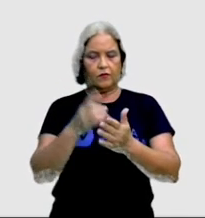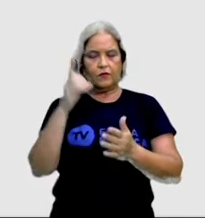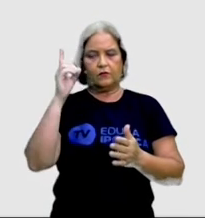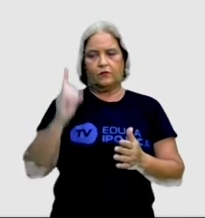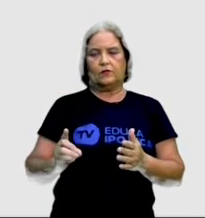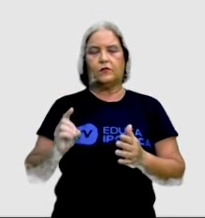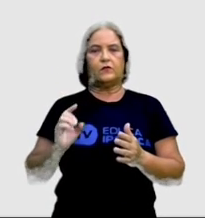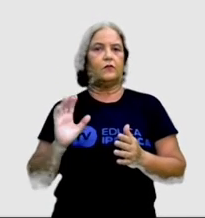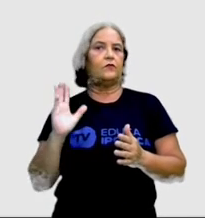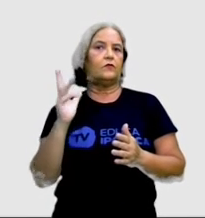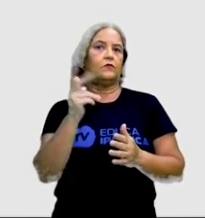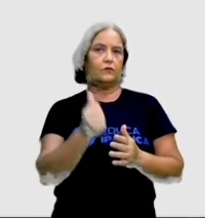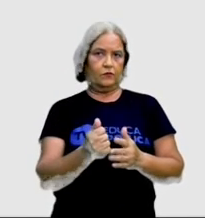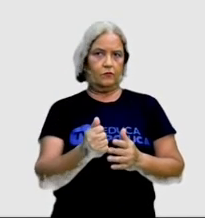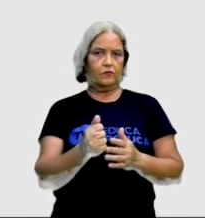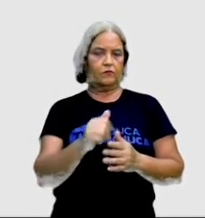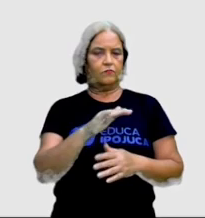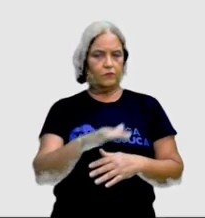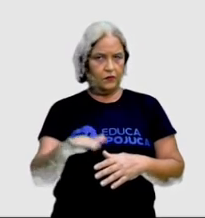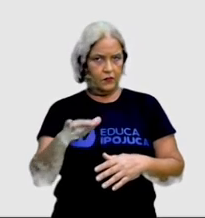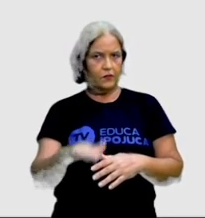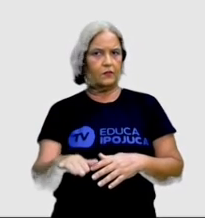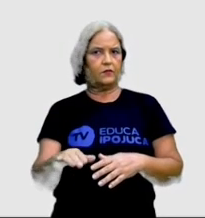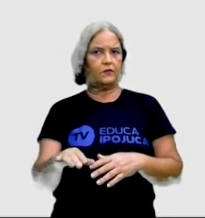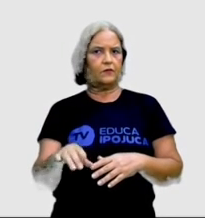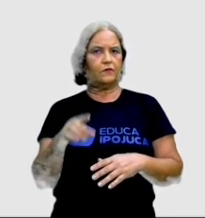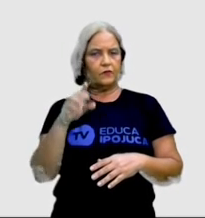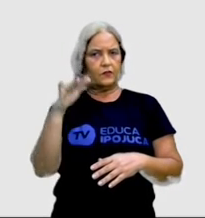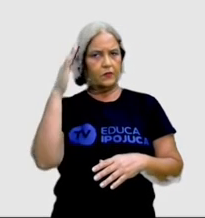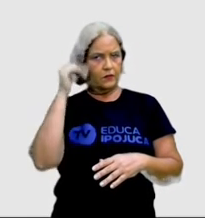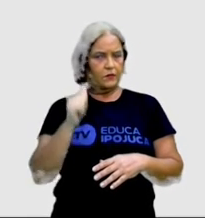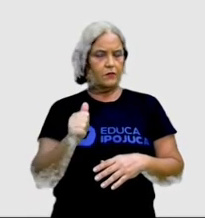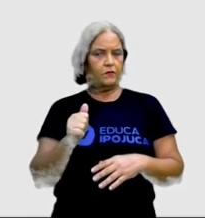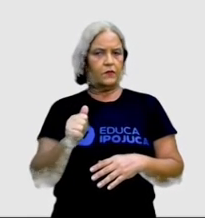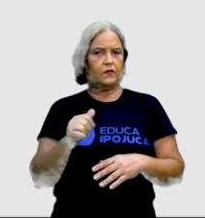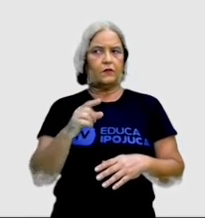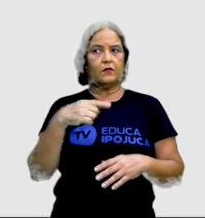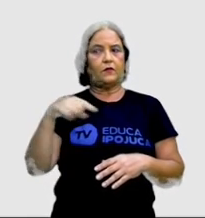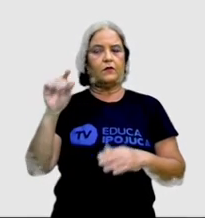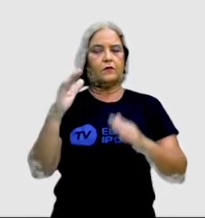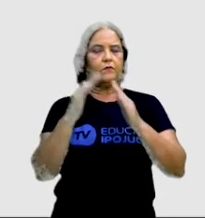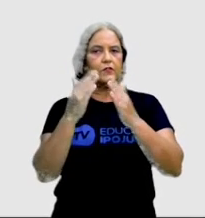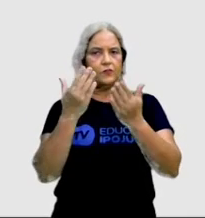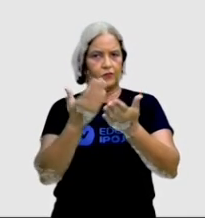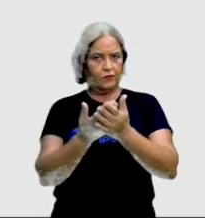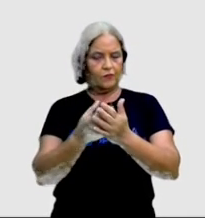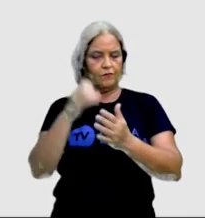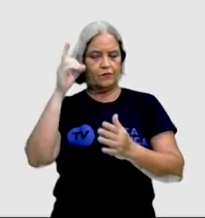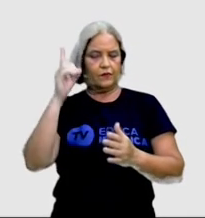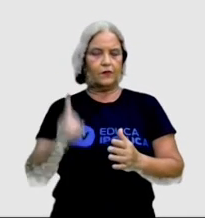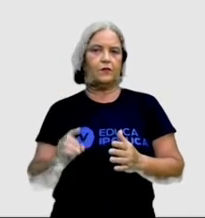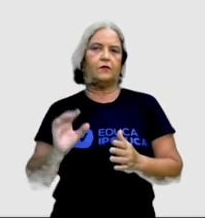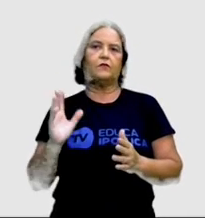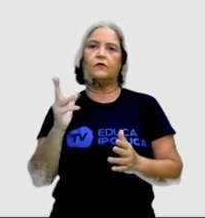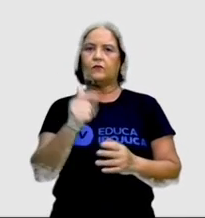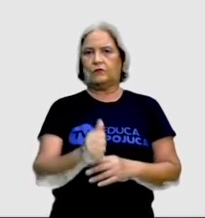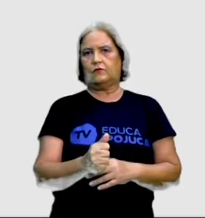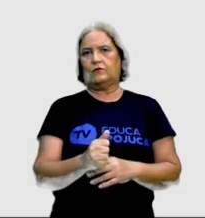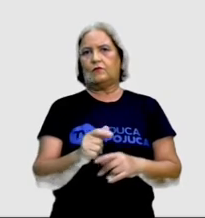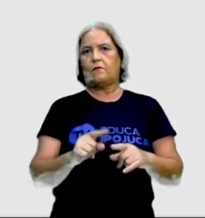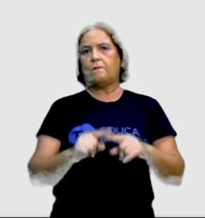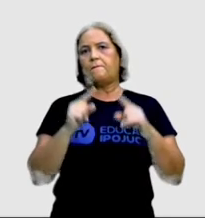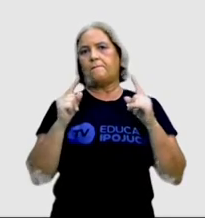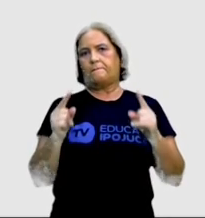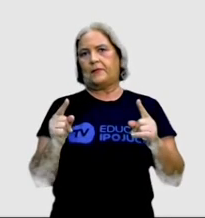não é isso, crianças? Vocês sabem que ir à escola é um direito de todos. Mas vocês sabiam,